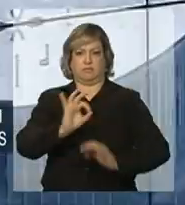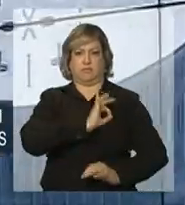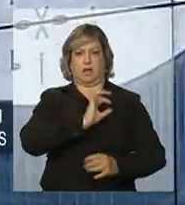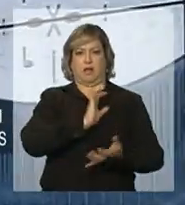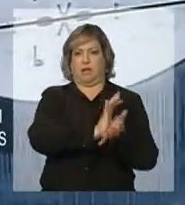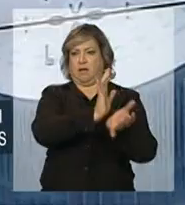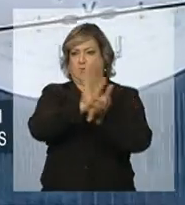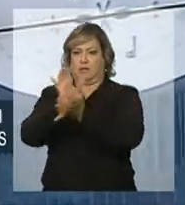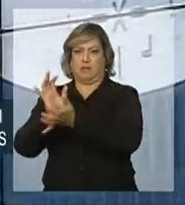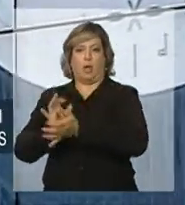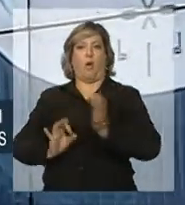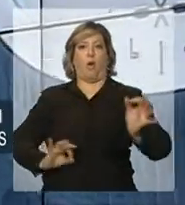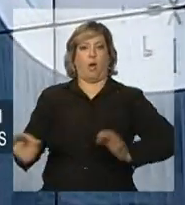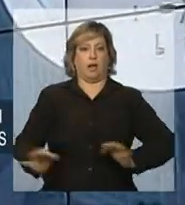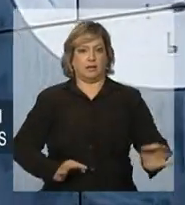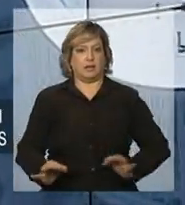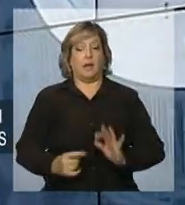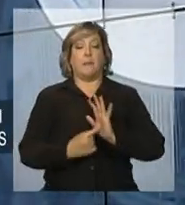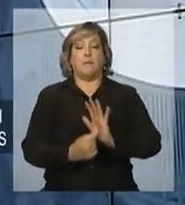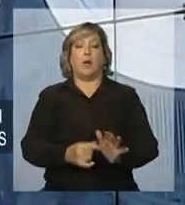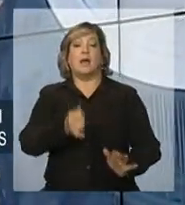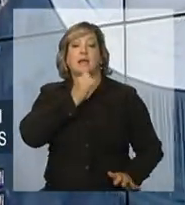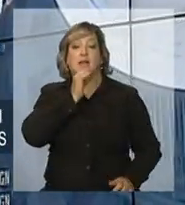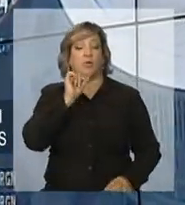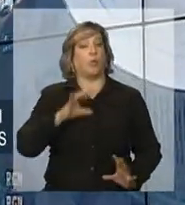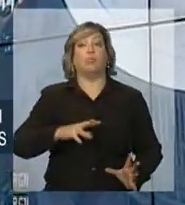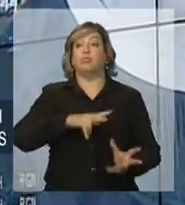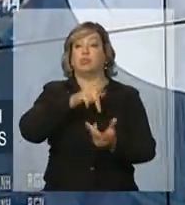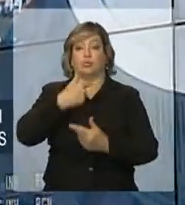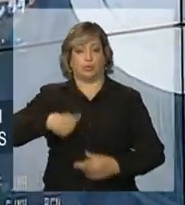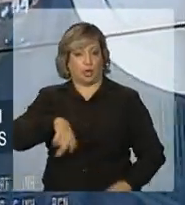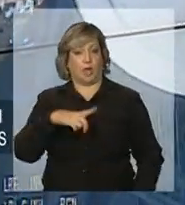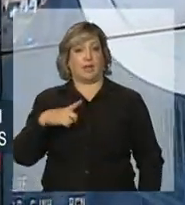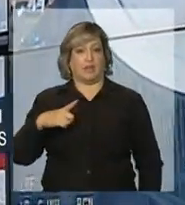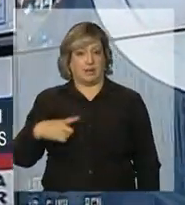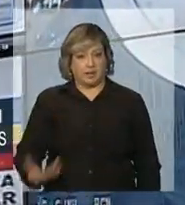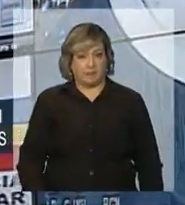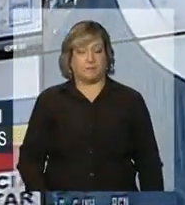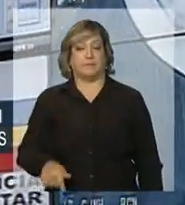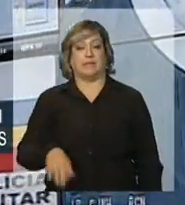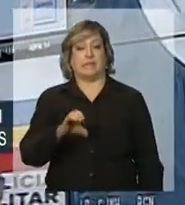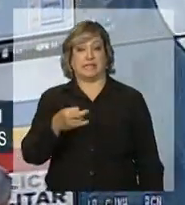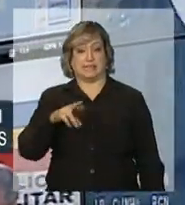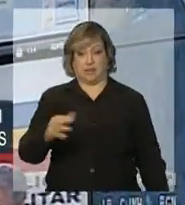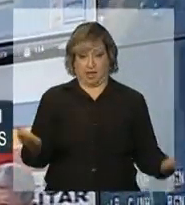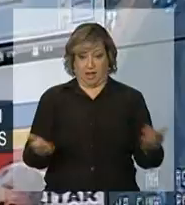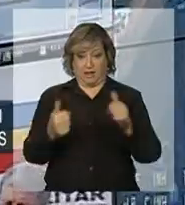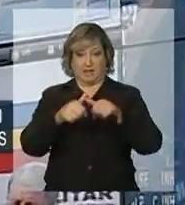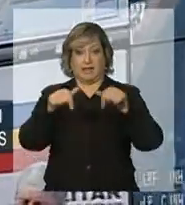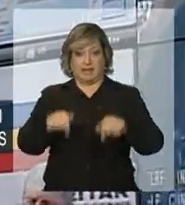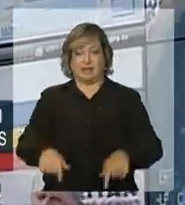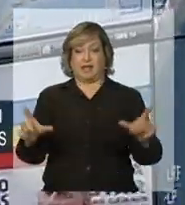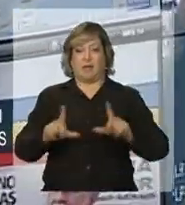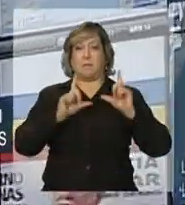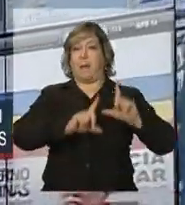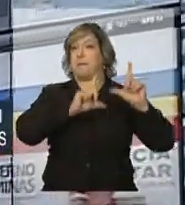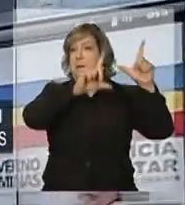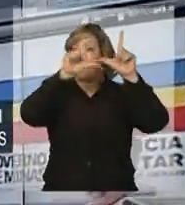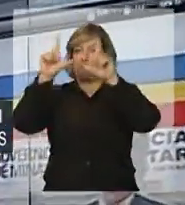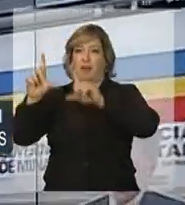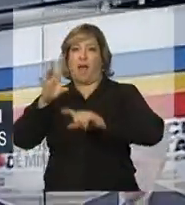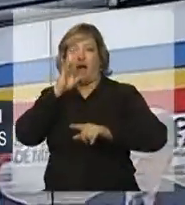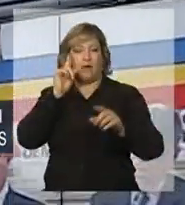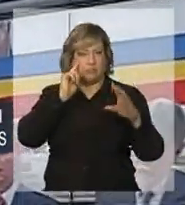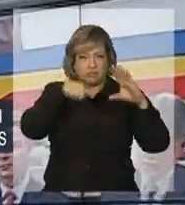numa coordenação, seguindo o exemplo daquilo que no mundo nós temos. Nesse centro em que nós estamos aqui, presidenta, nós vamos ter todas